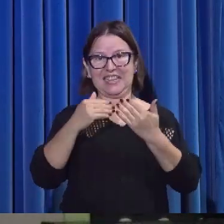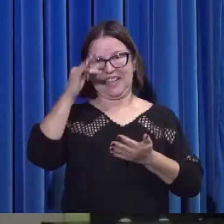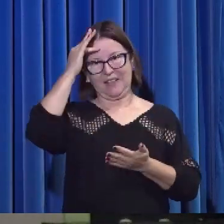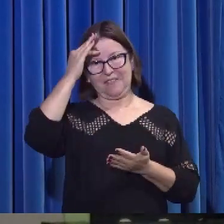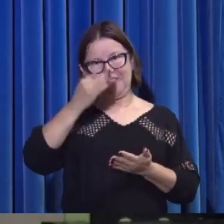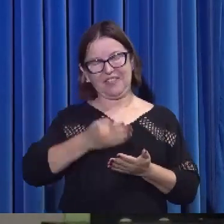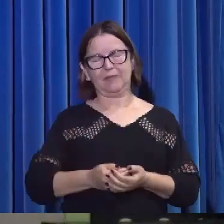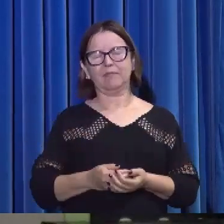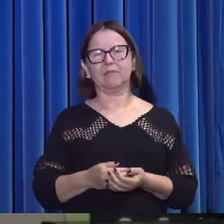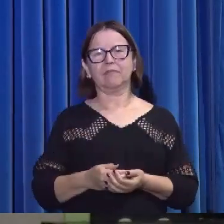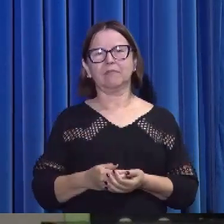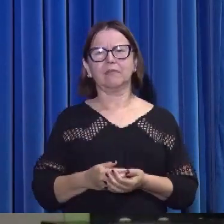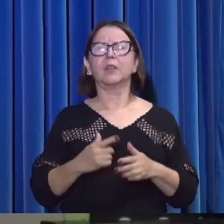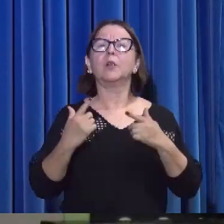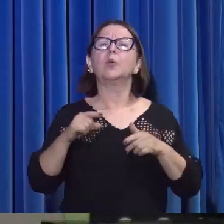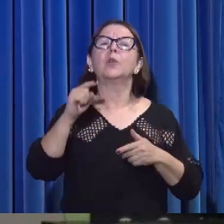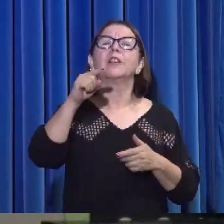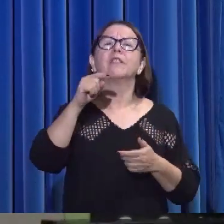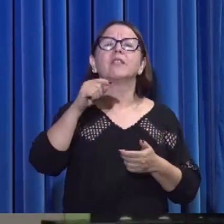Para onde você está olhando?